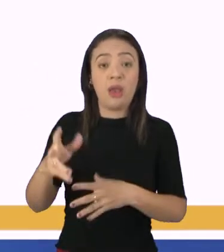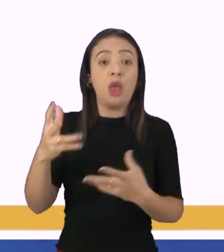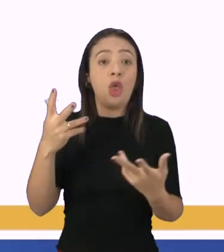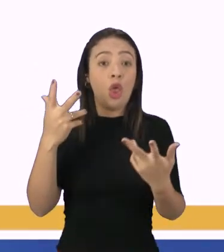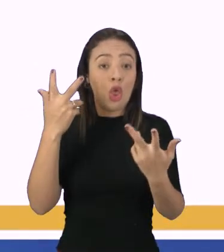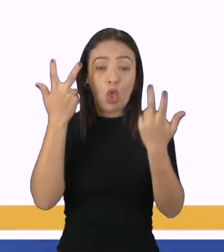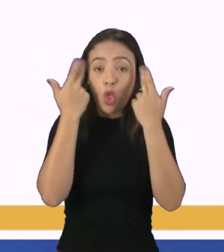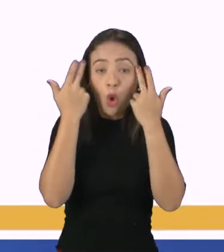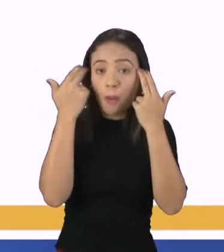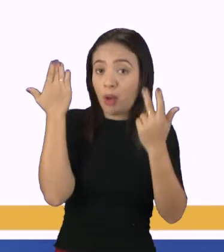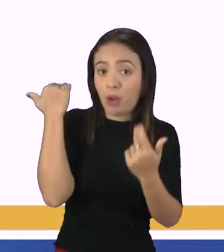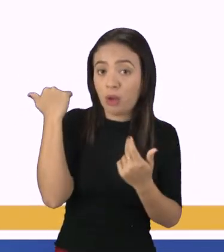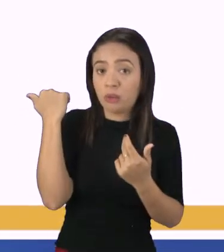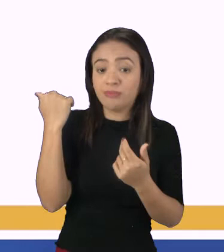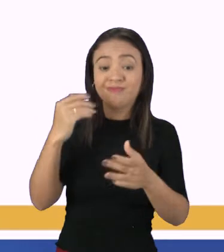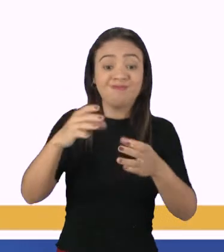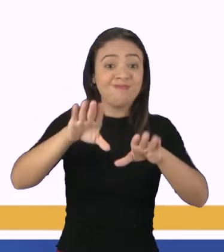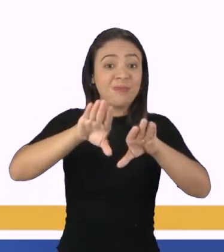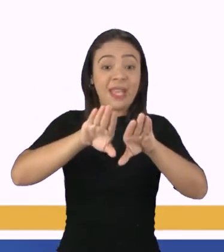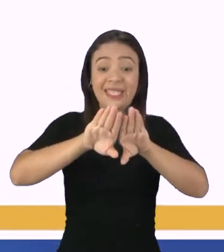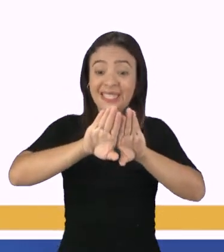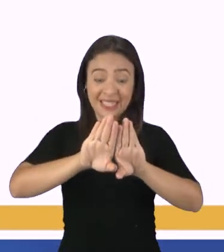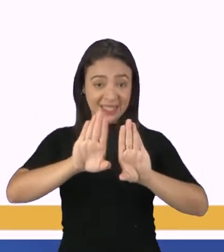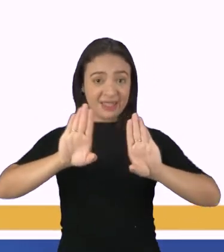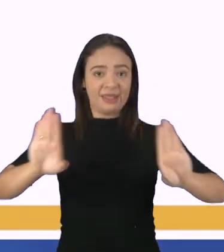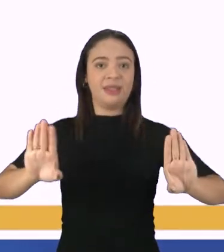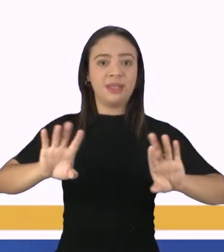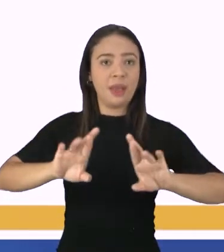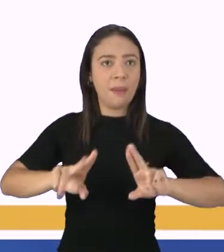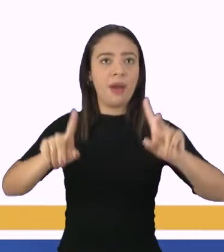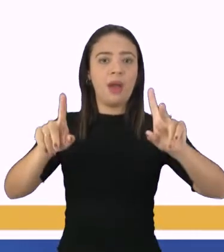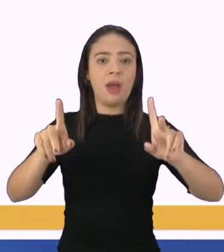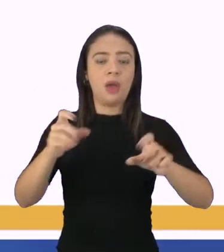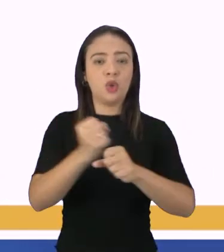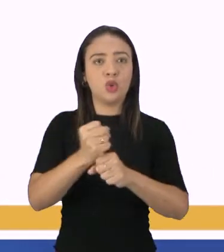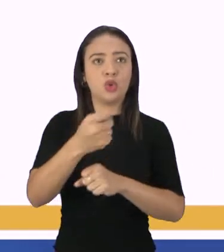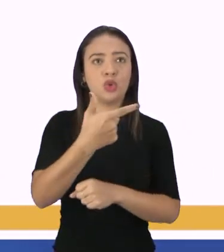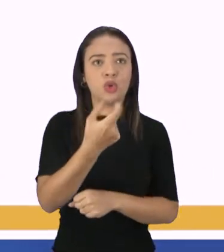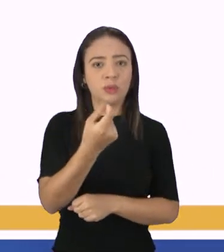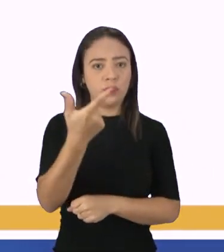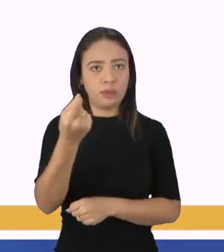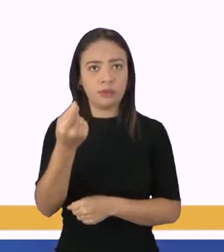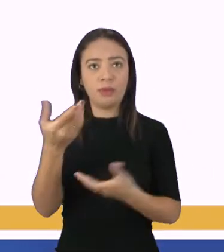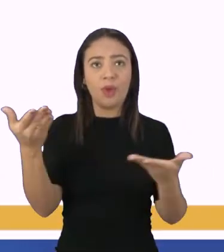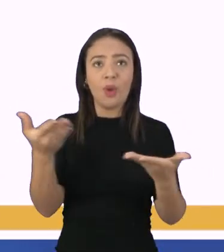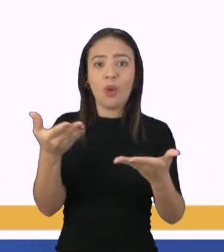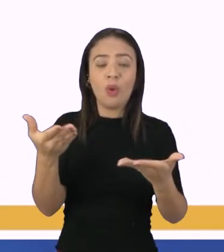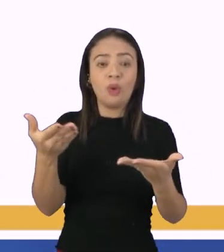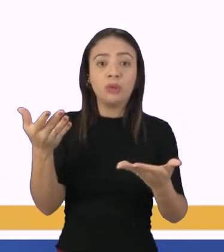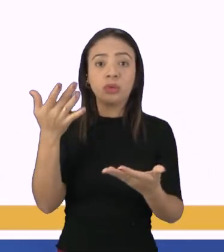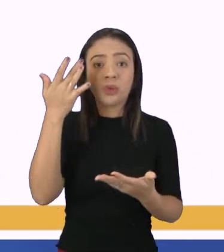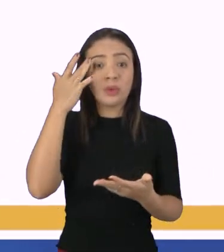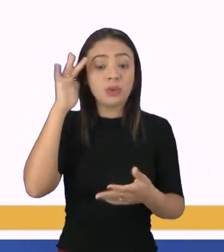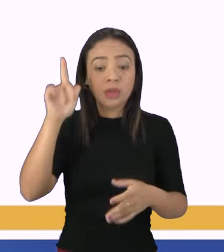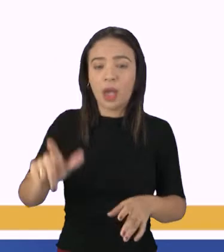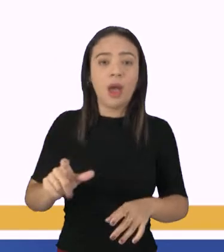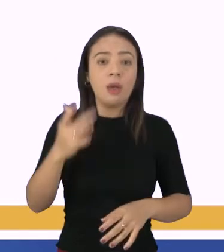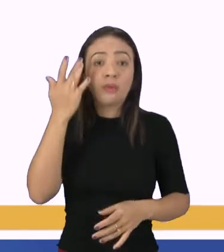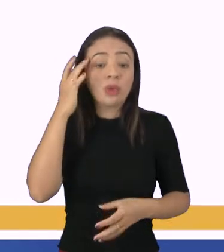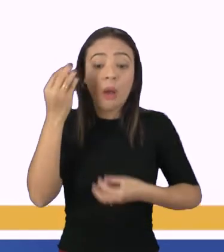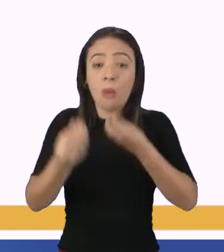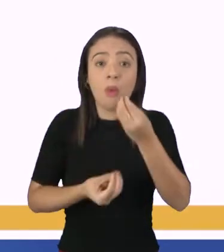tradicional sofreu uma ruptura histórica e definitiva em 2020. Estão todos desconcertados com o novo